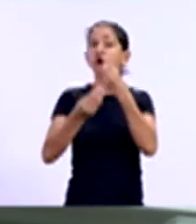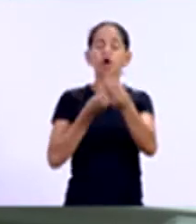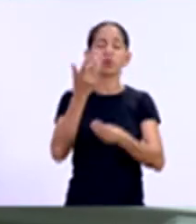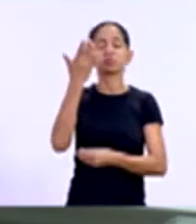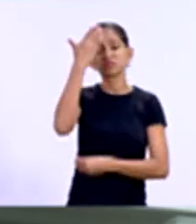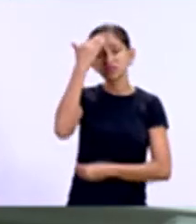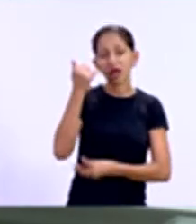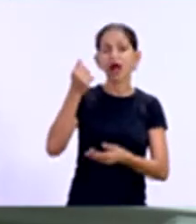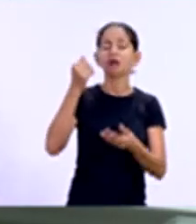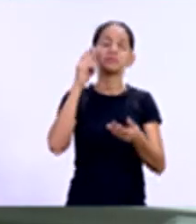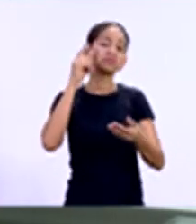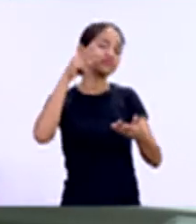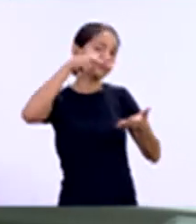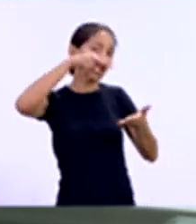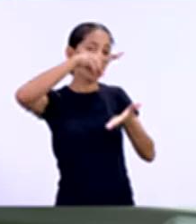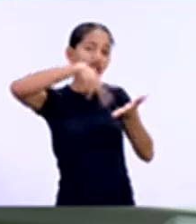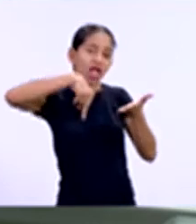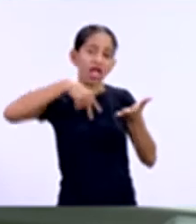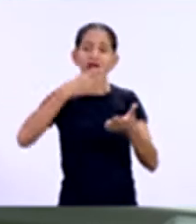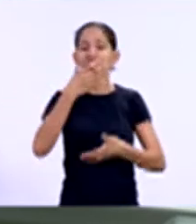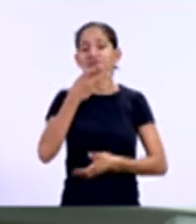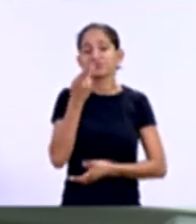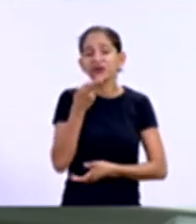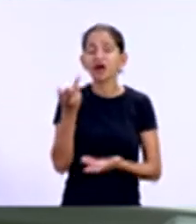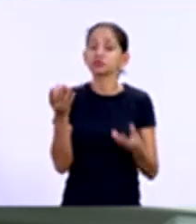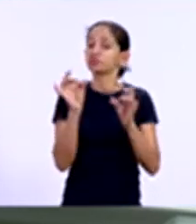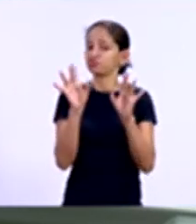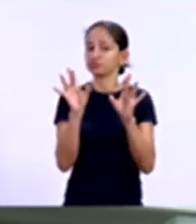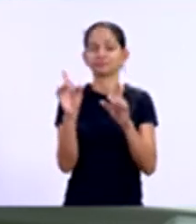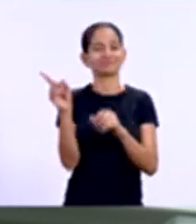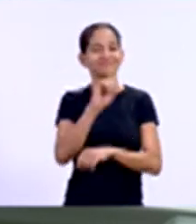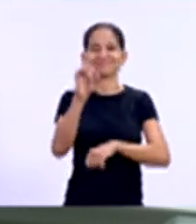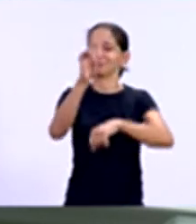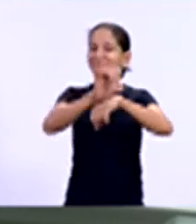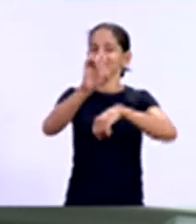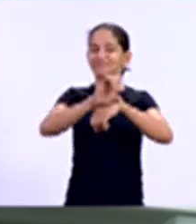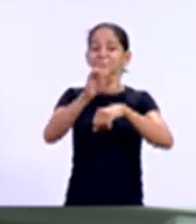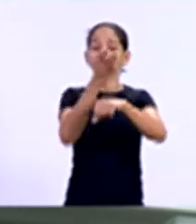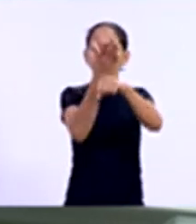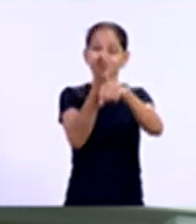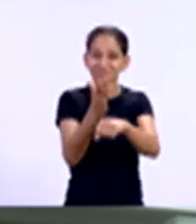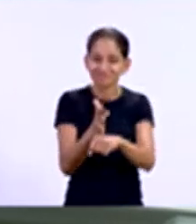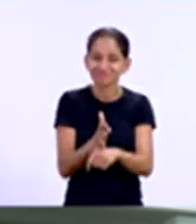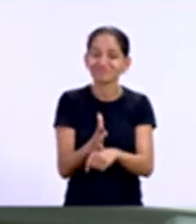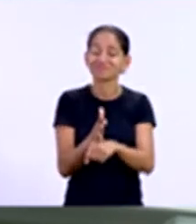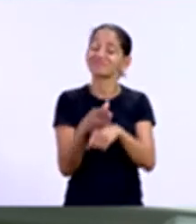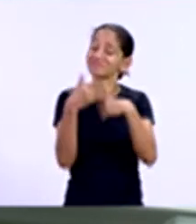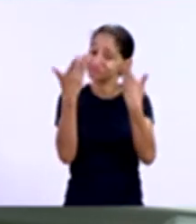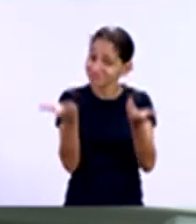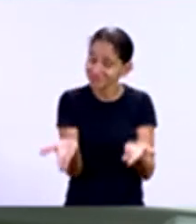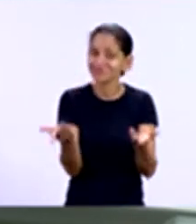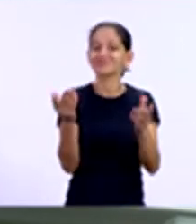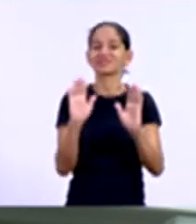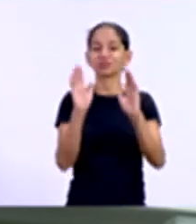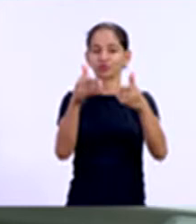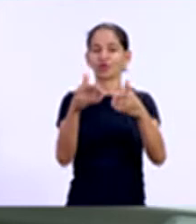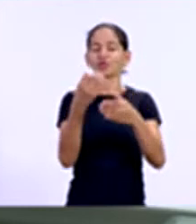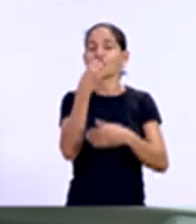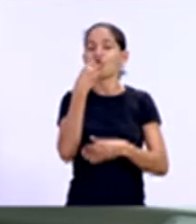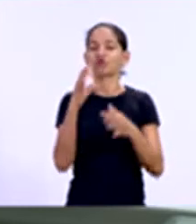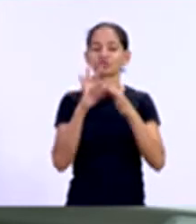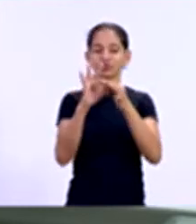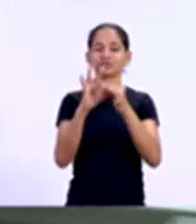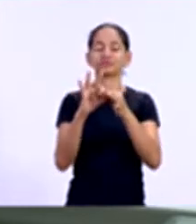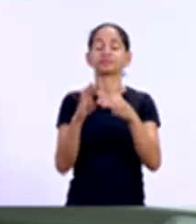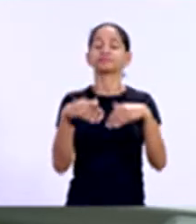colocá-los em ação por meio do seu estágio. E a educação à distância, como nós falamos, além, né,